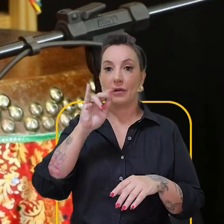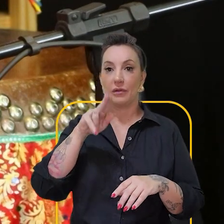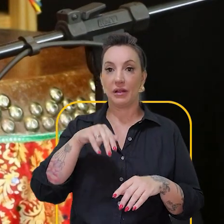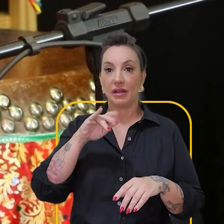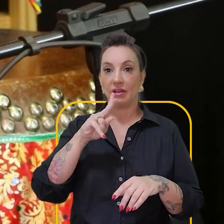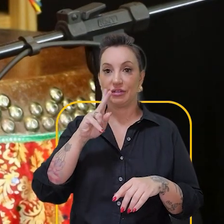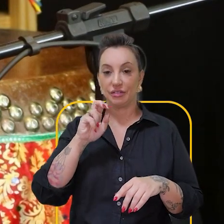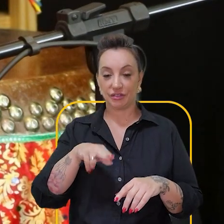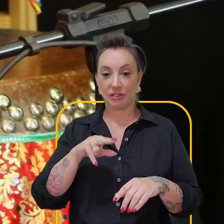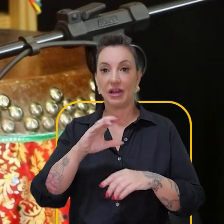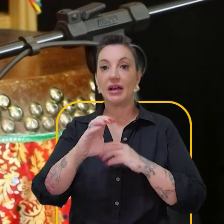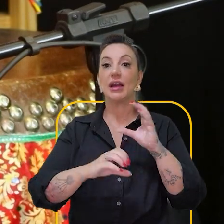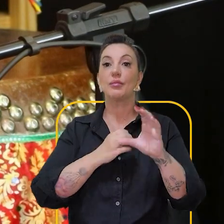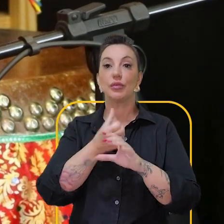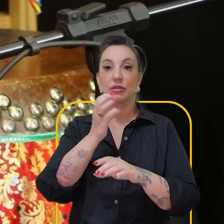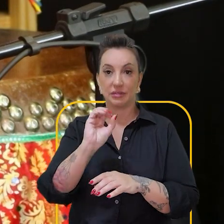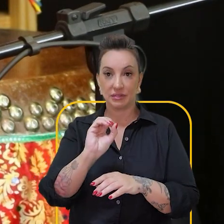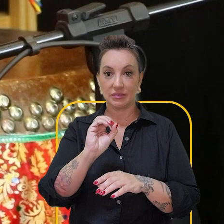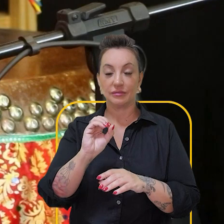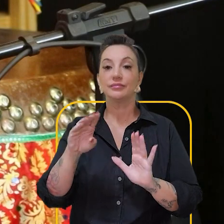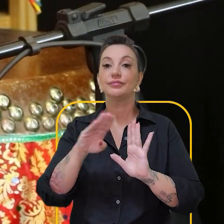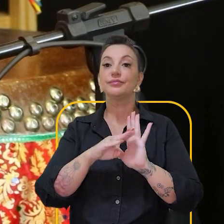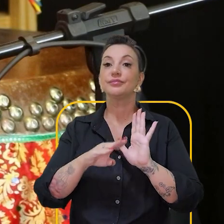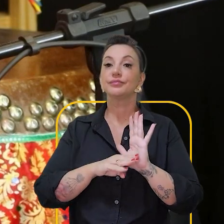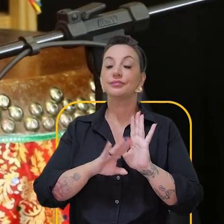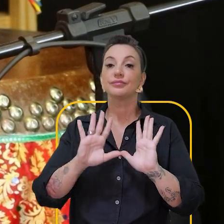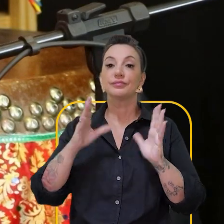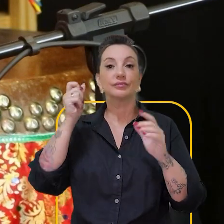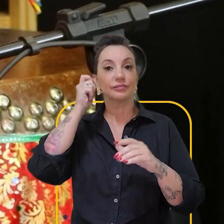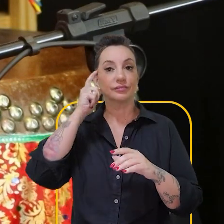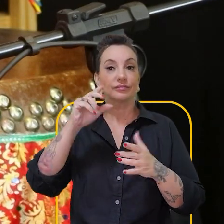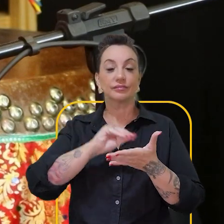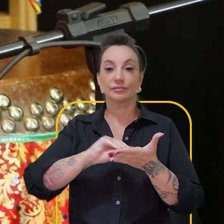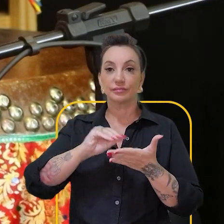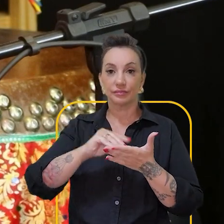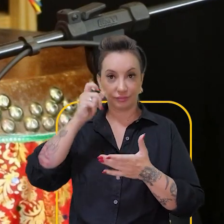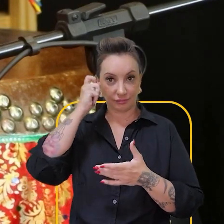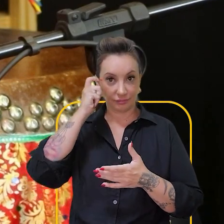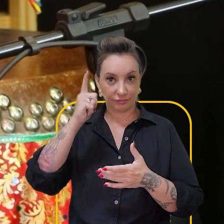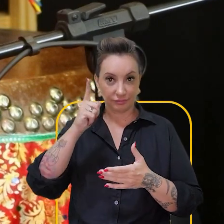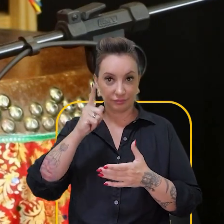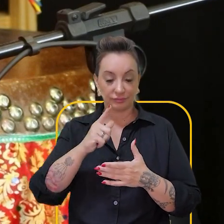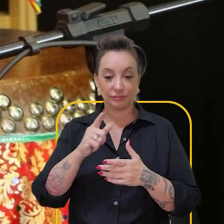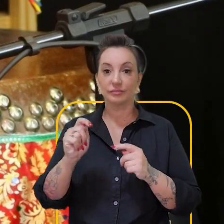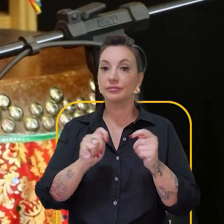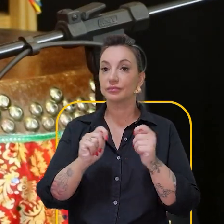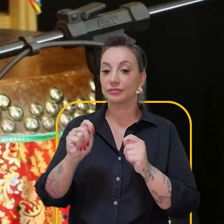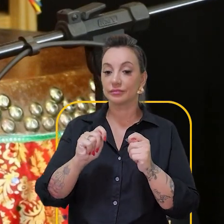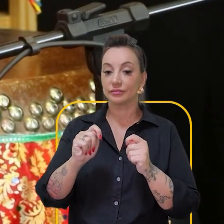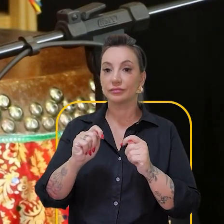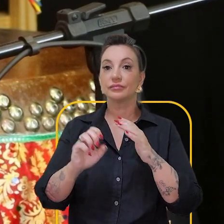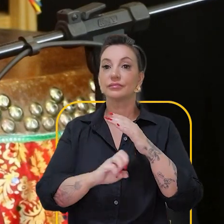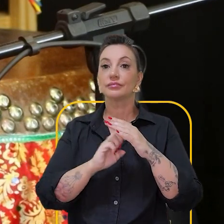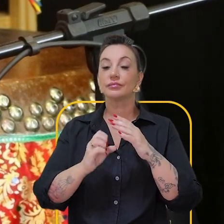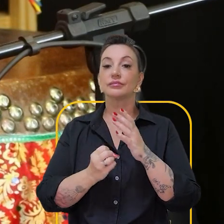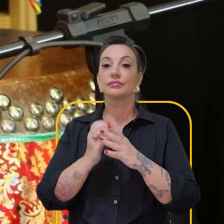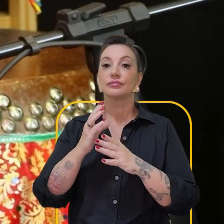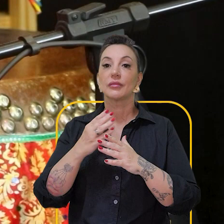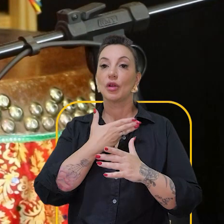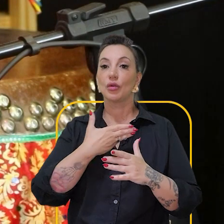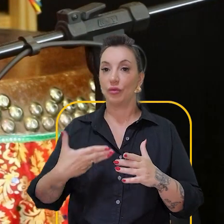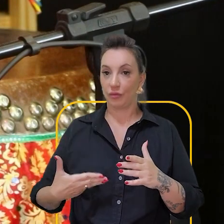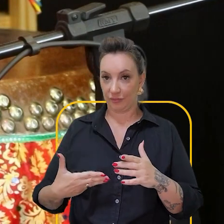xaulin Chan da carbono 60 e do programa da ação cultural da Secretaria da Cultura economia e indústrias